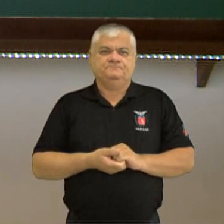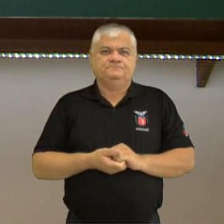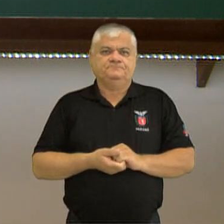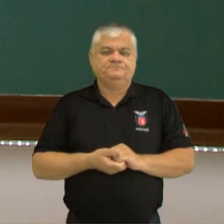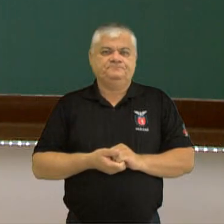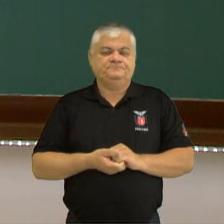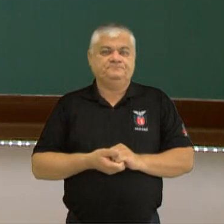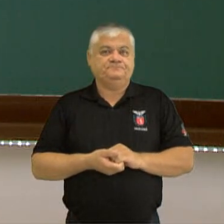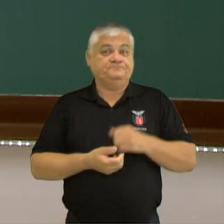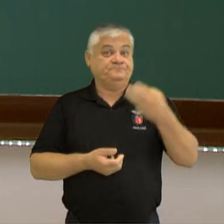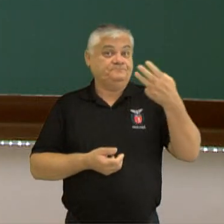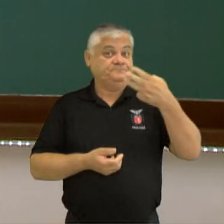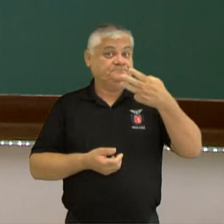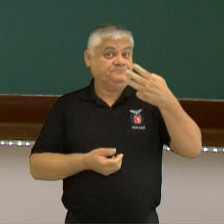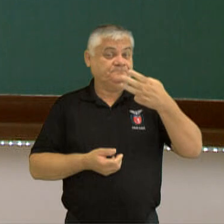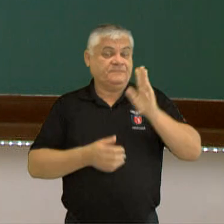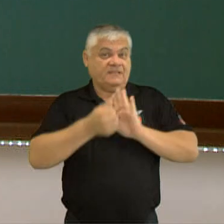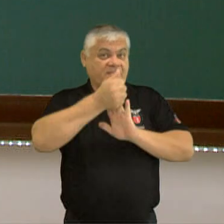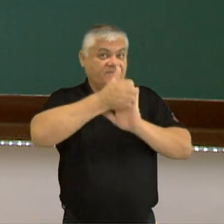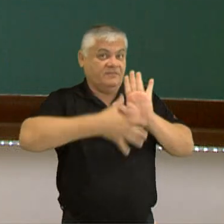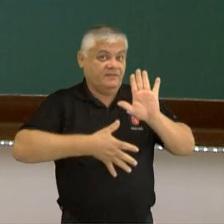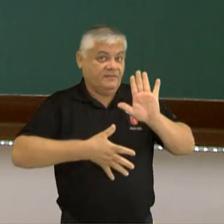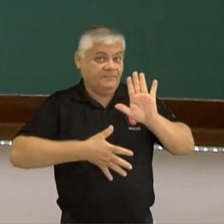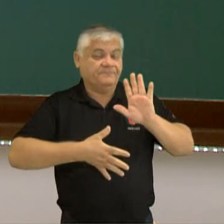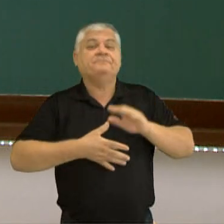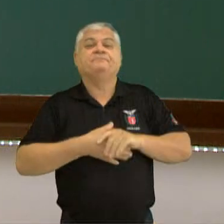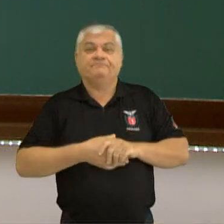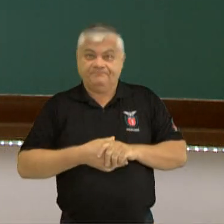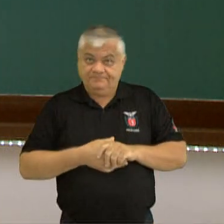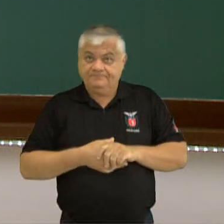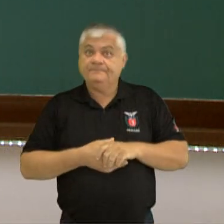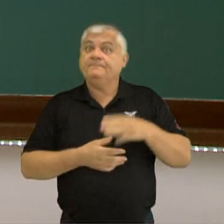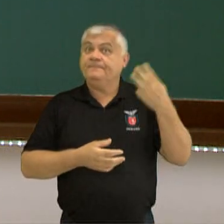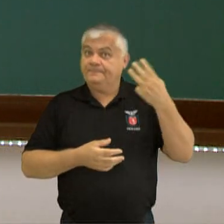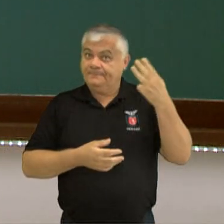Na atividade 3,